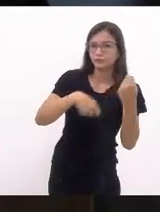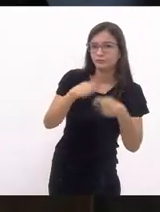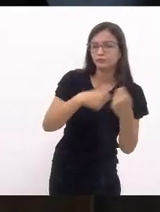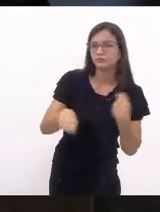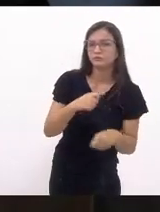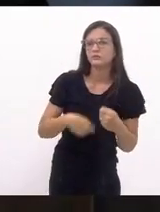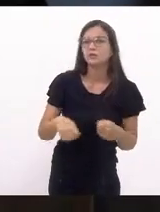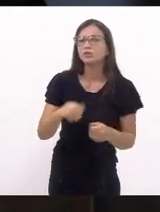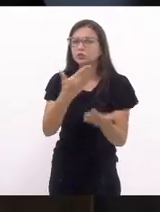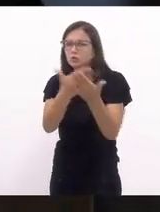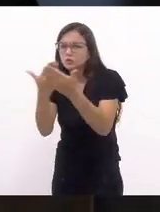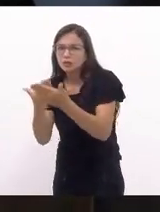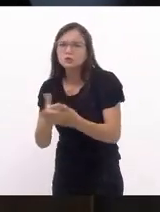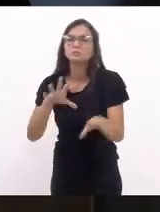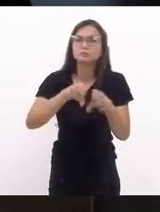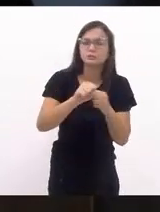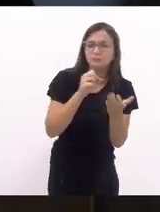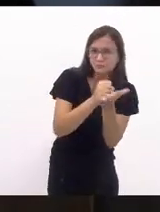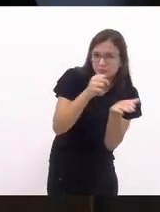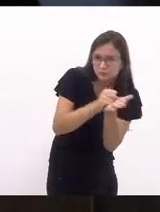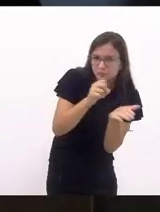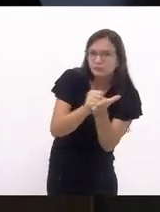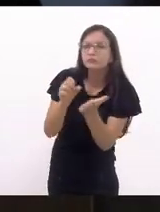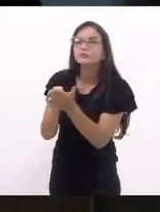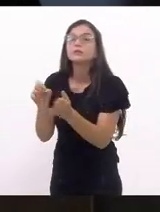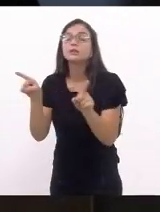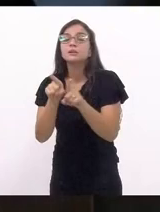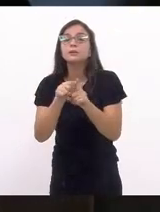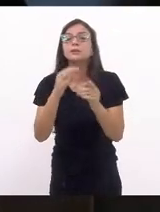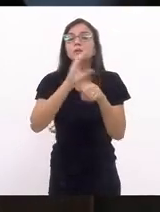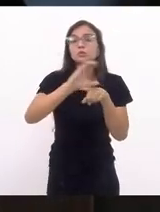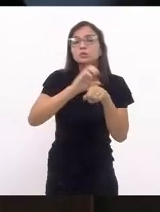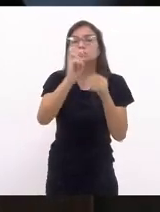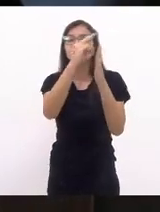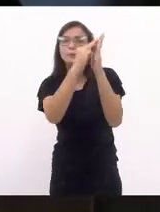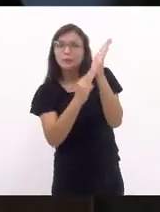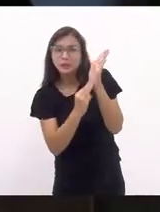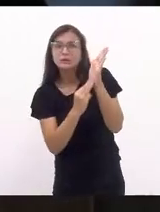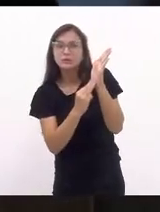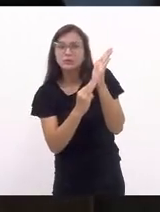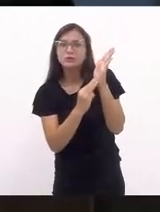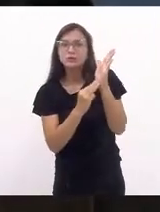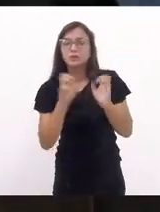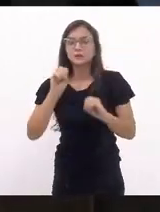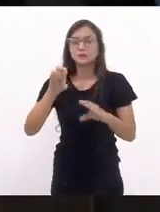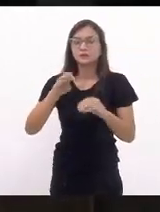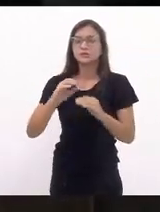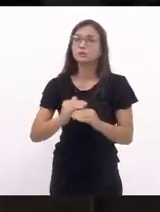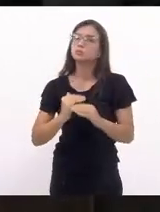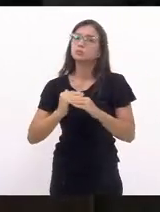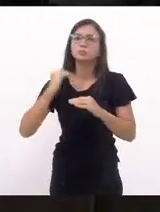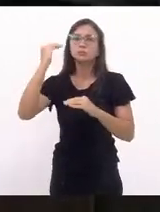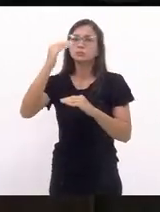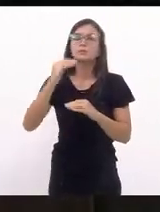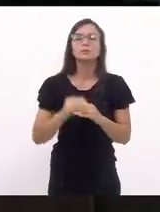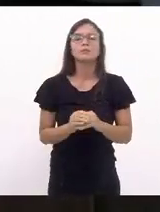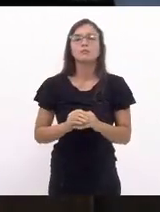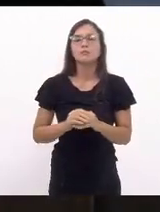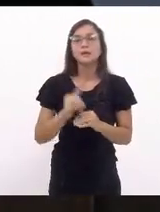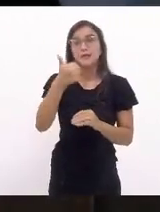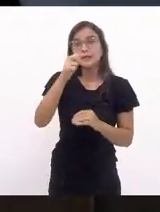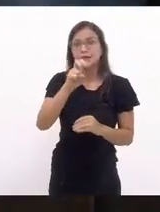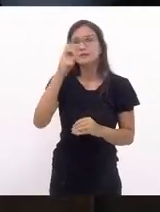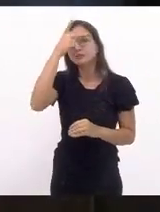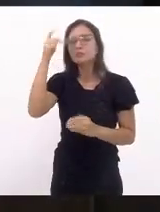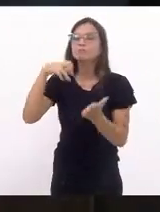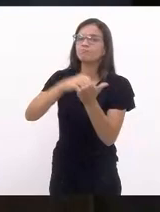turma do curso metodologia do ensino superior com 15 matriculados entre o curso de curta duração